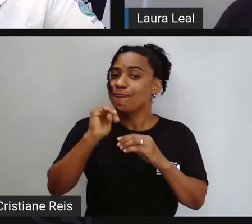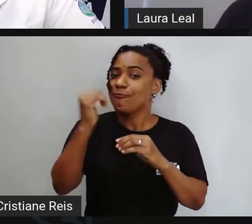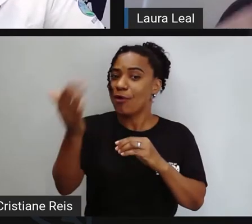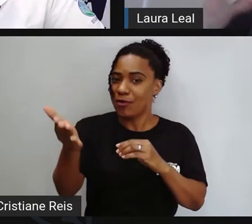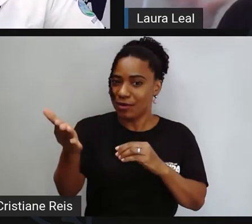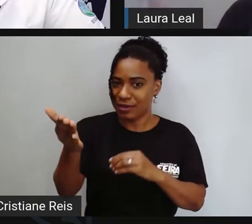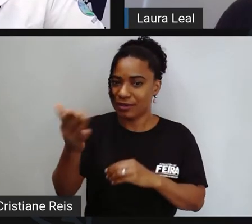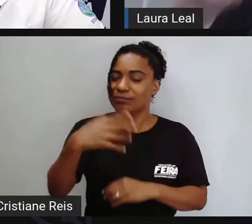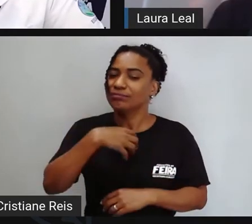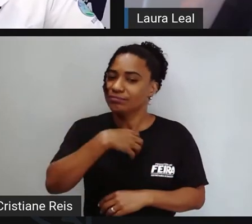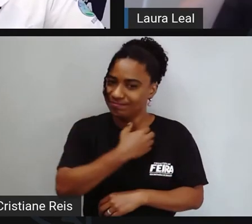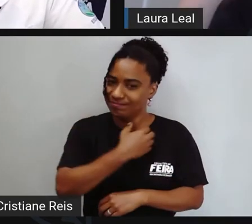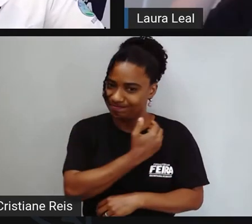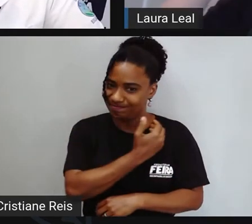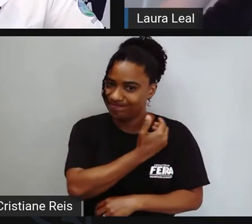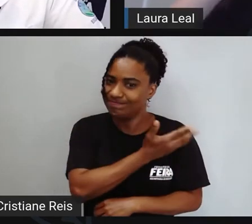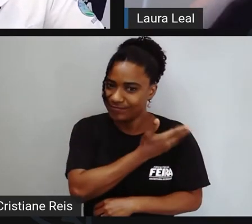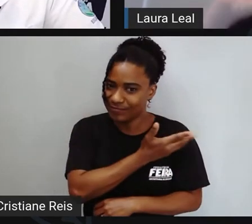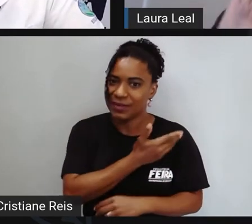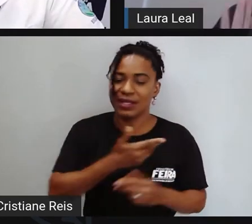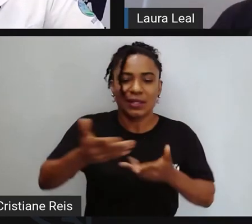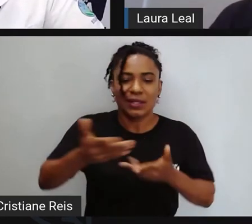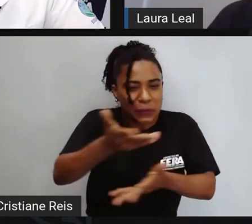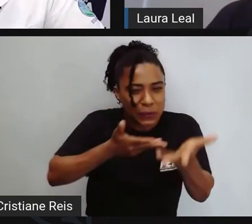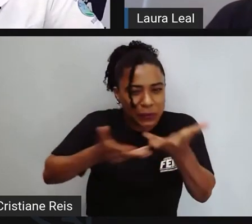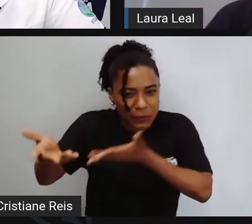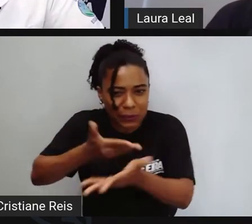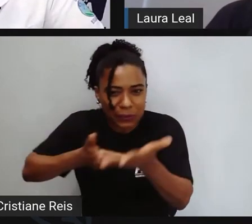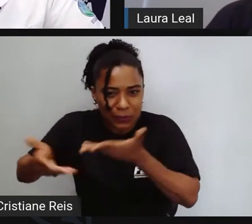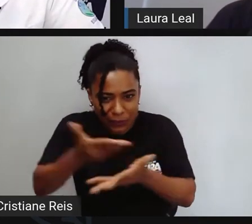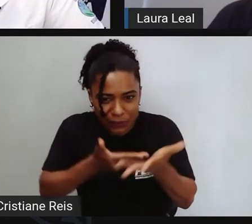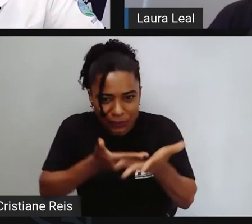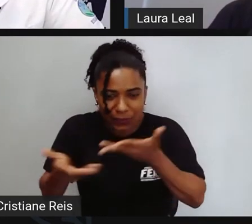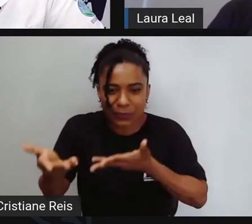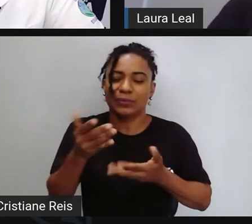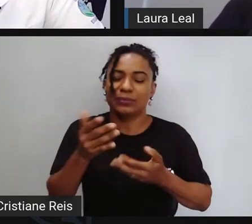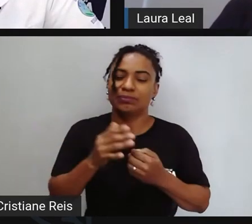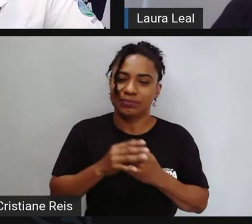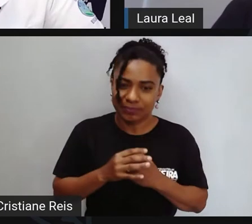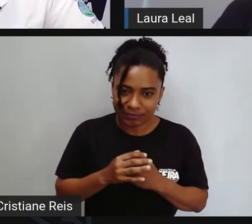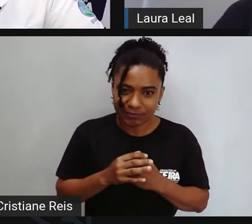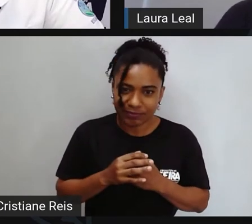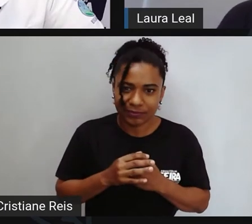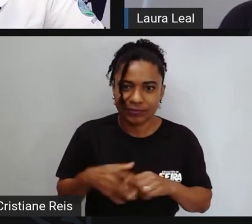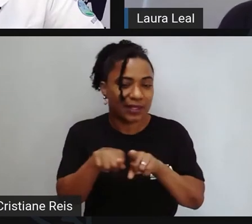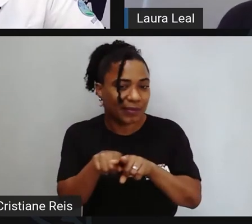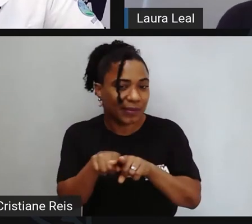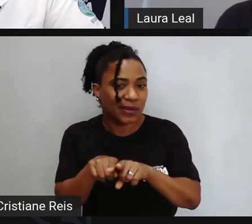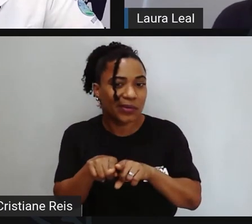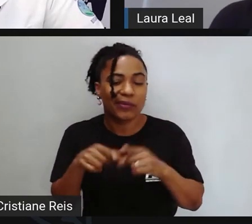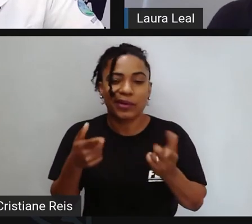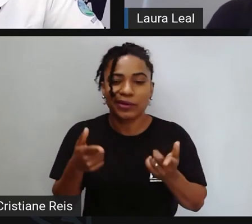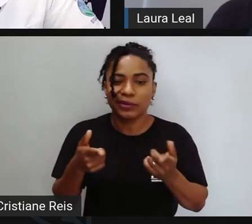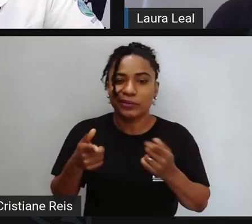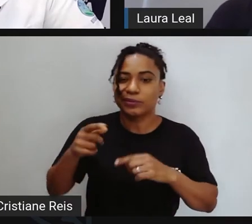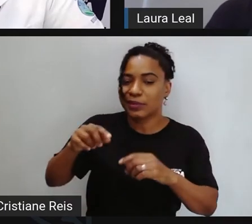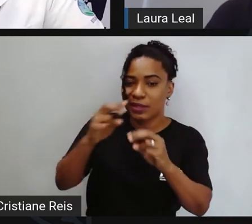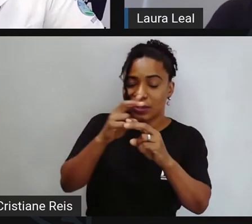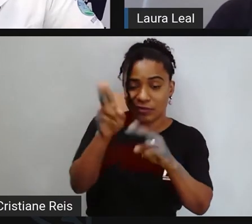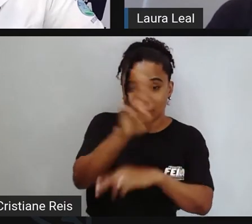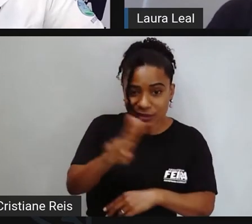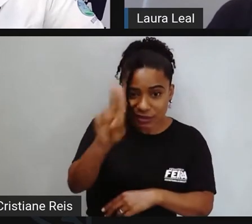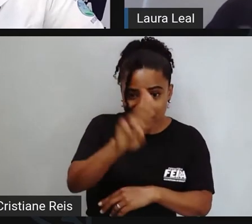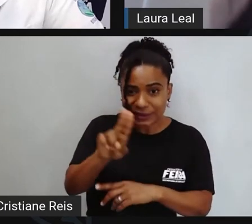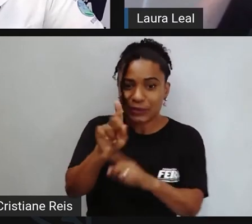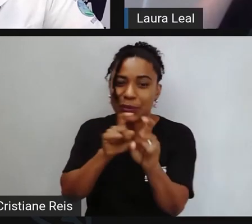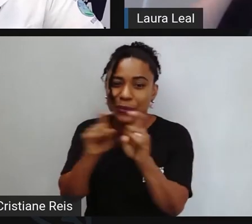nas relações dentro da cidade, nas relações quando eu tenho que ir para a parte administrativa da universidade, mas na